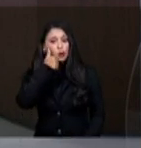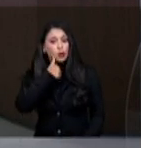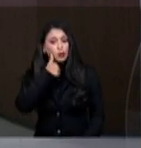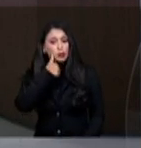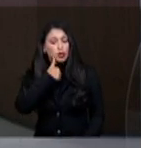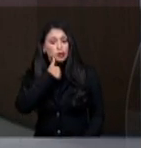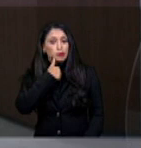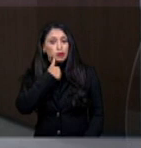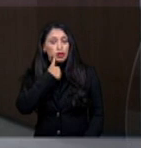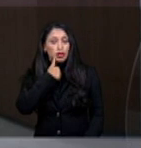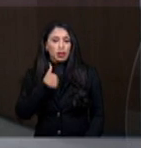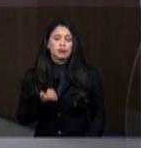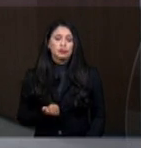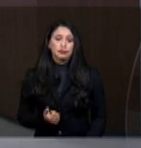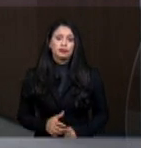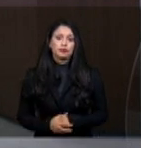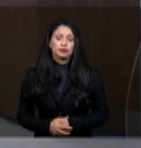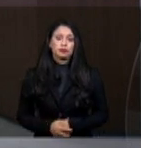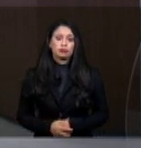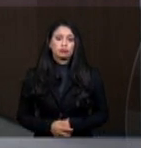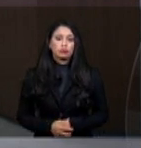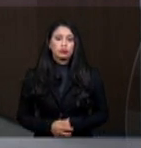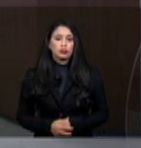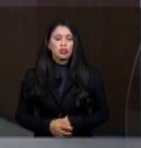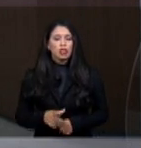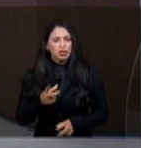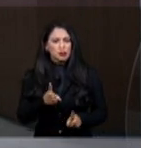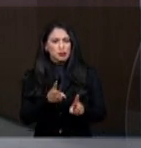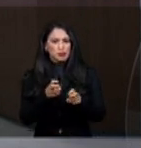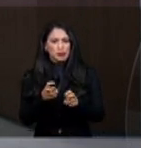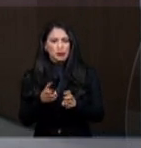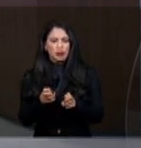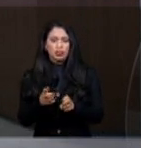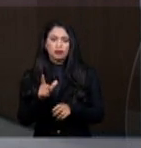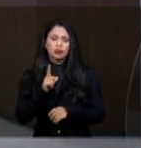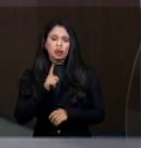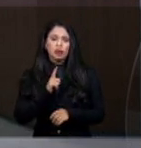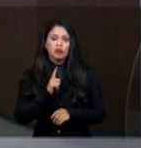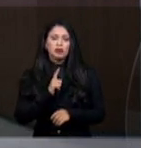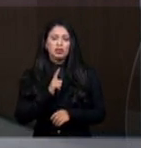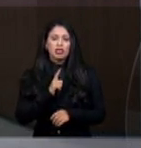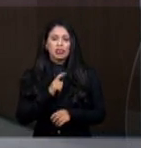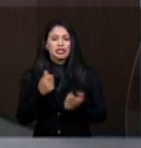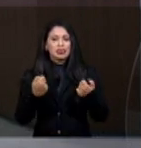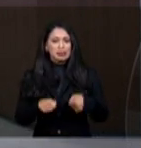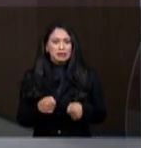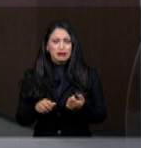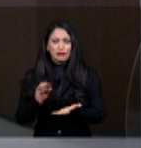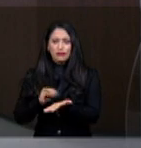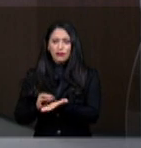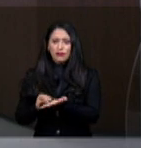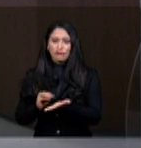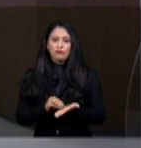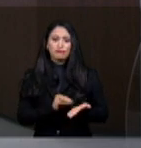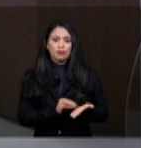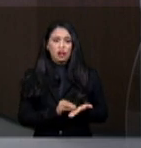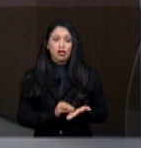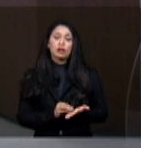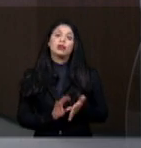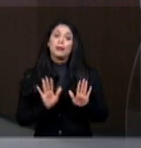e enxergo além de carências muitas potências nesses territórios